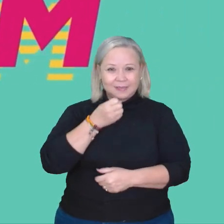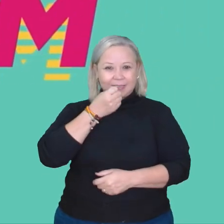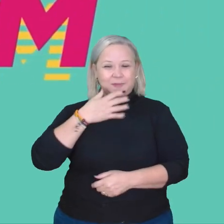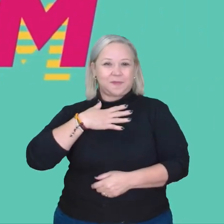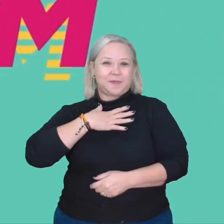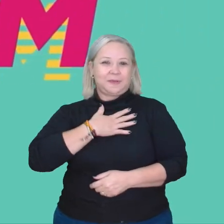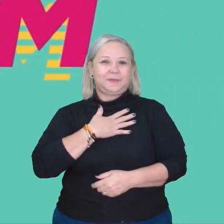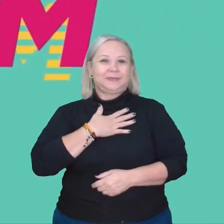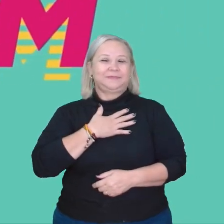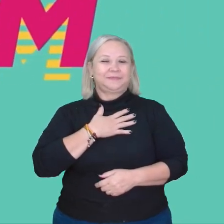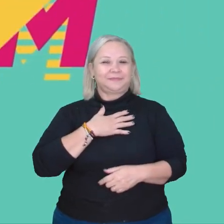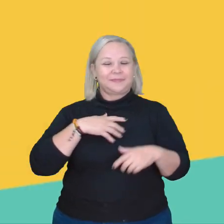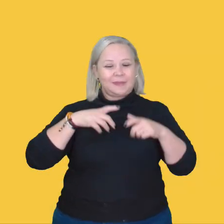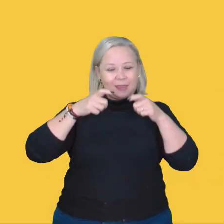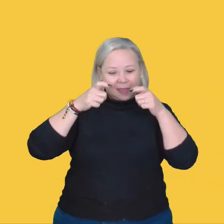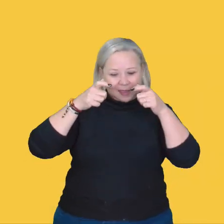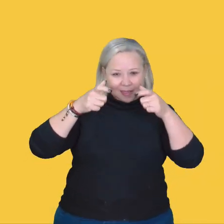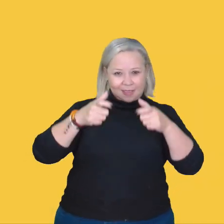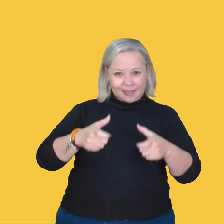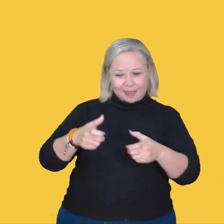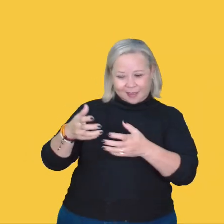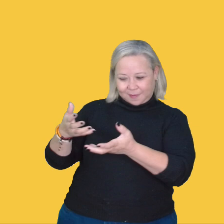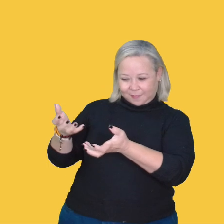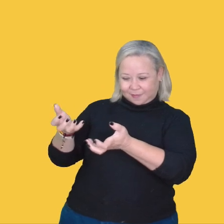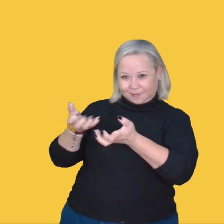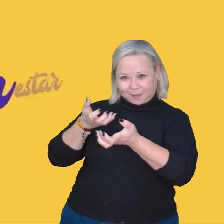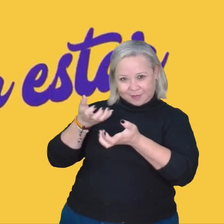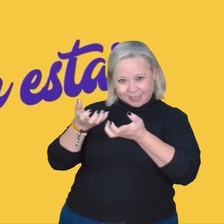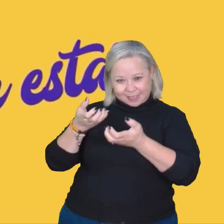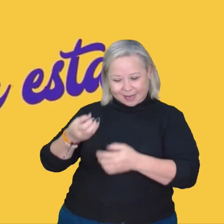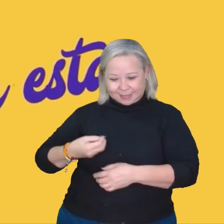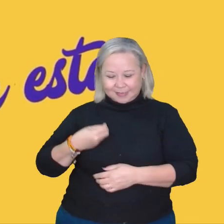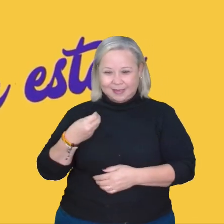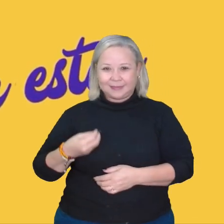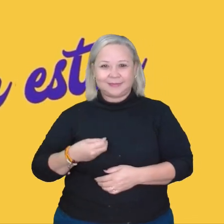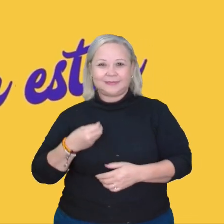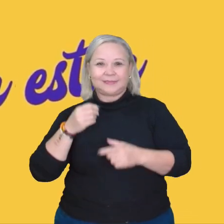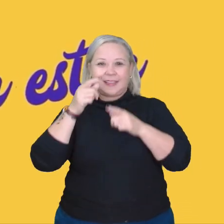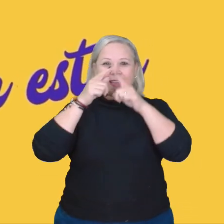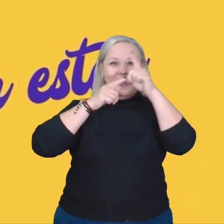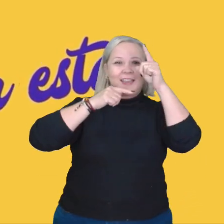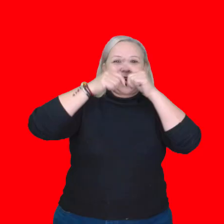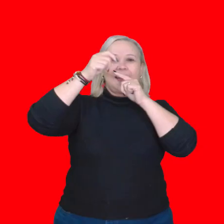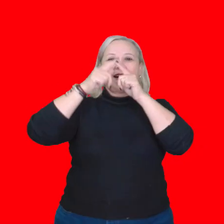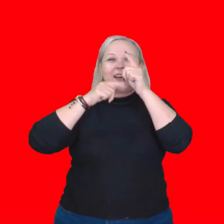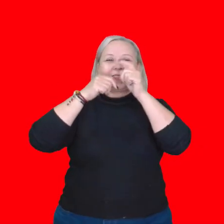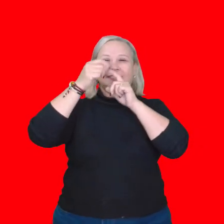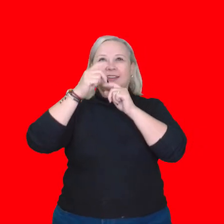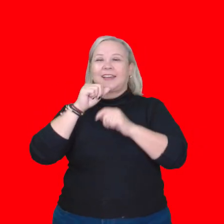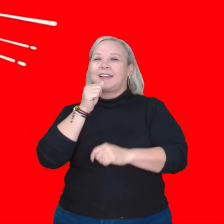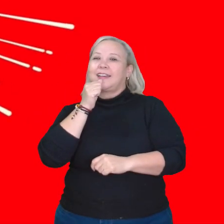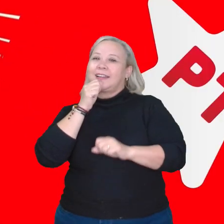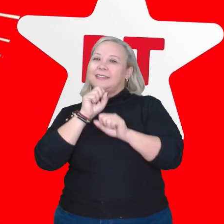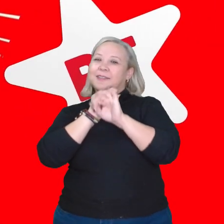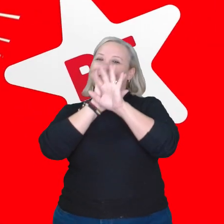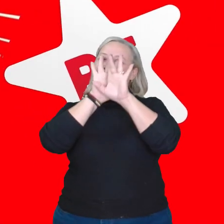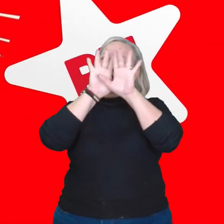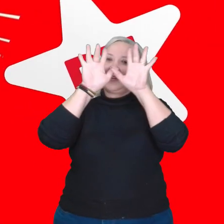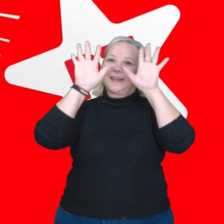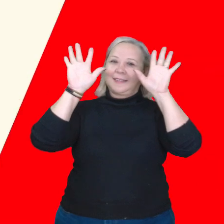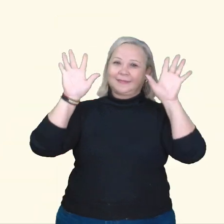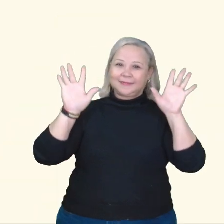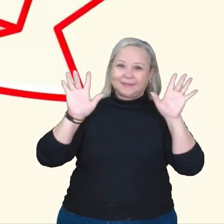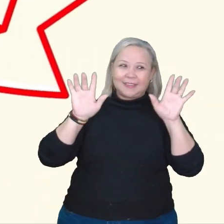lugar que é bom pra mim é onde eu quiser estar. A estrela ainda